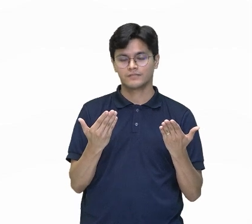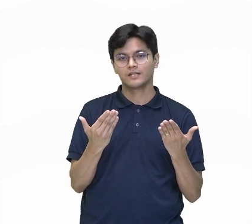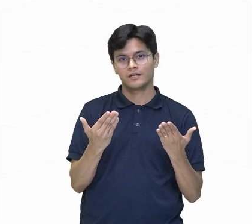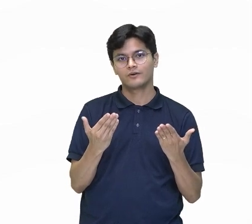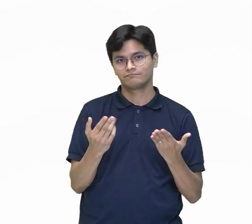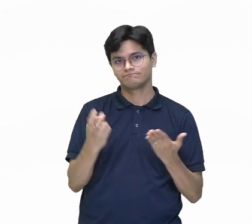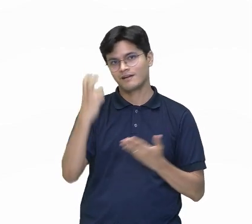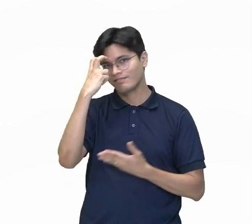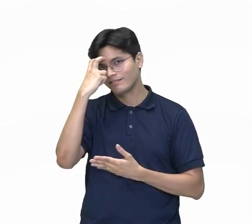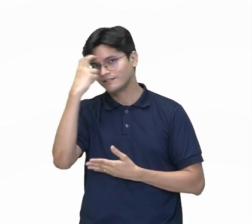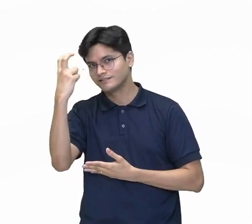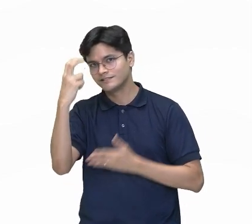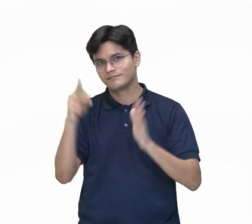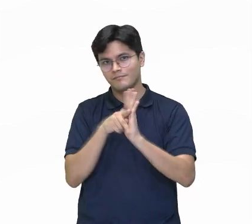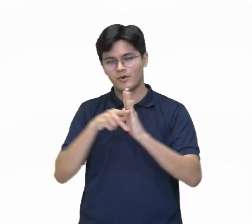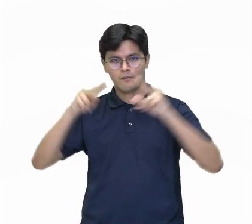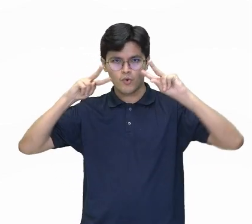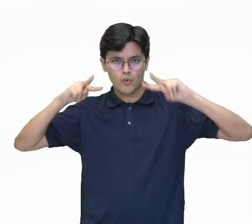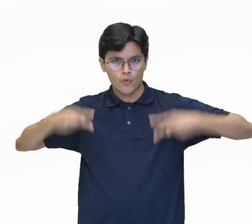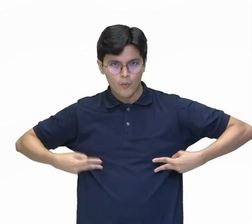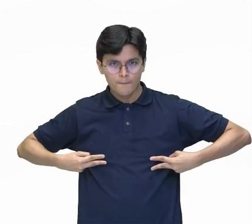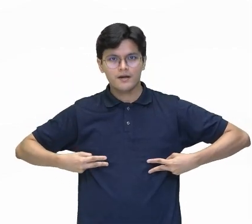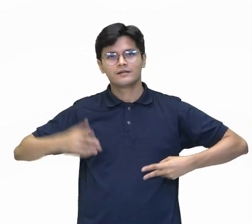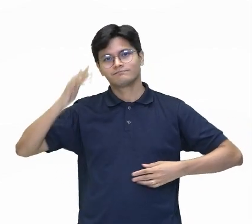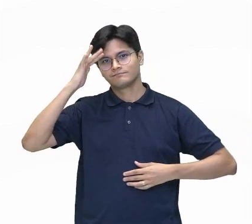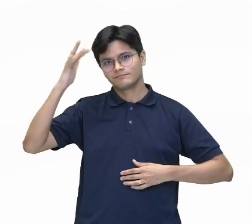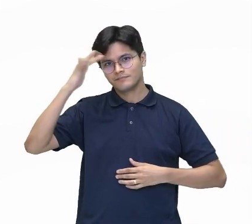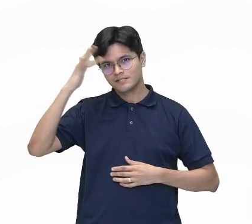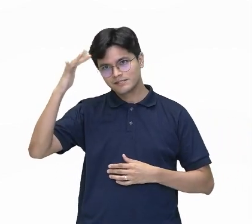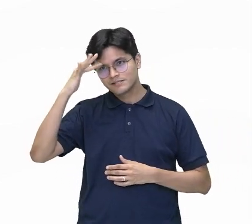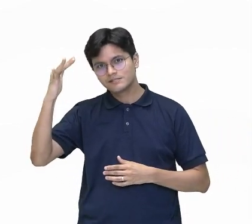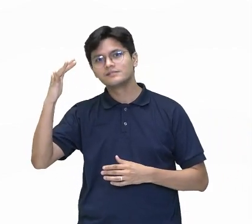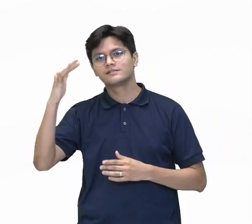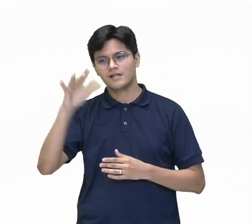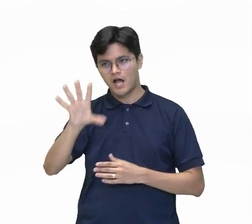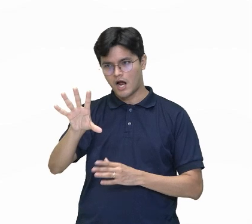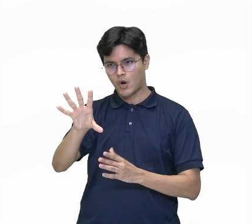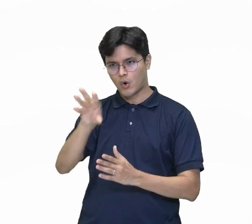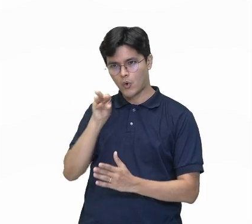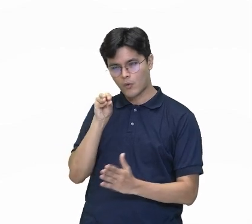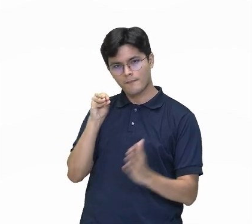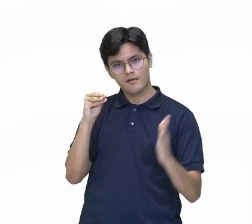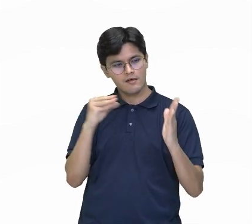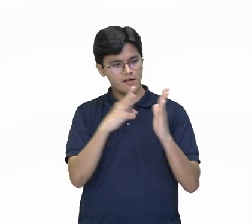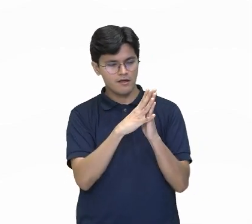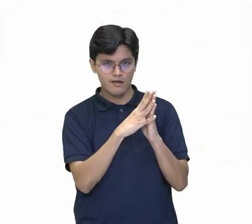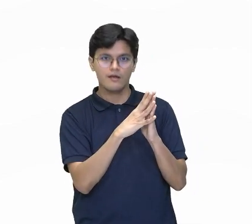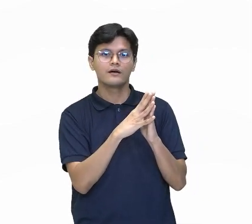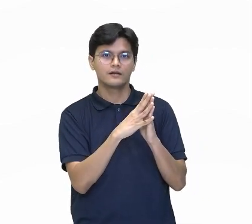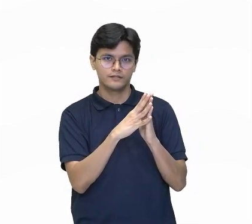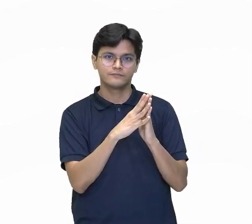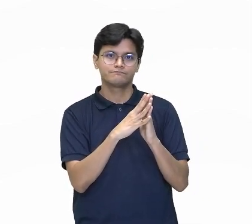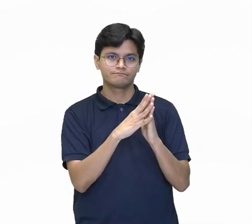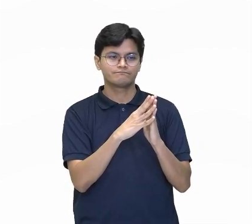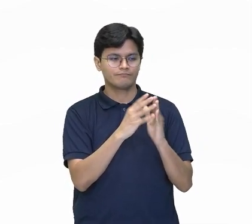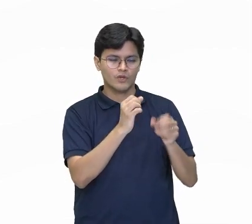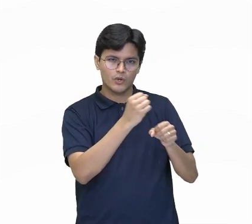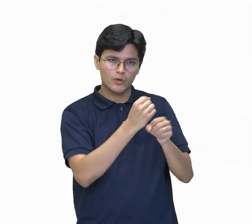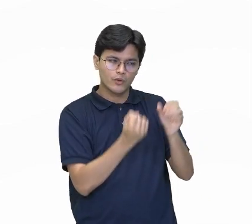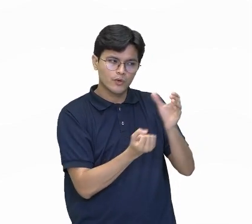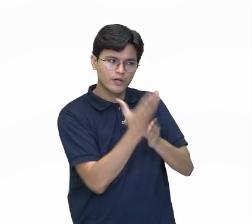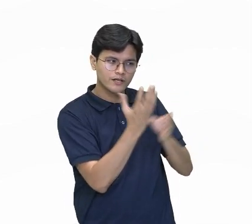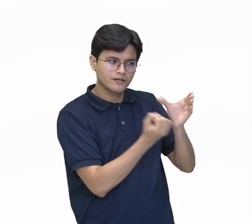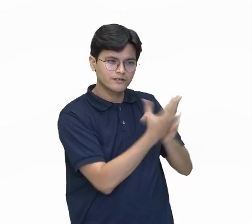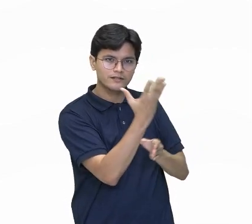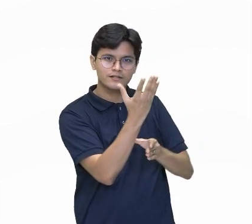vai pensar e ela vai muito além daquilo que está sendo observado daquele momento, e ela vai criando coisas,